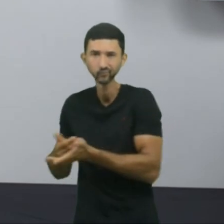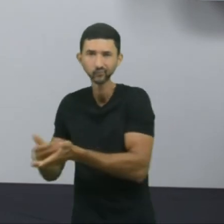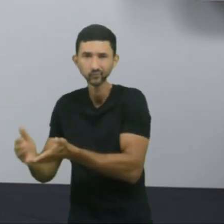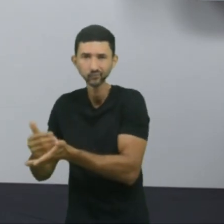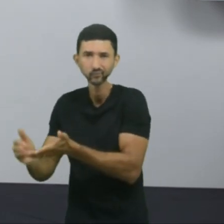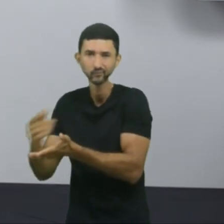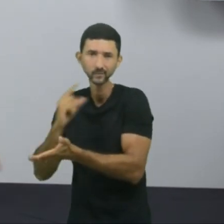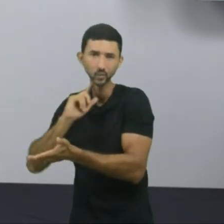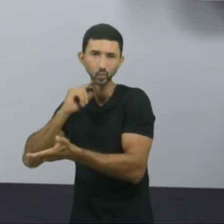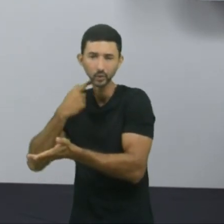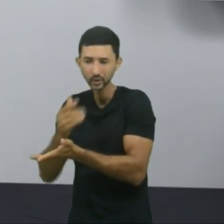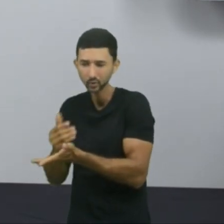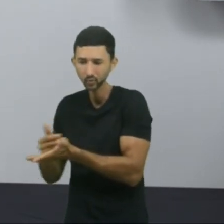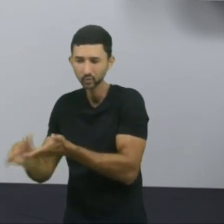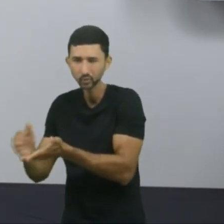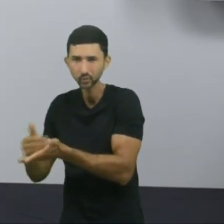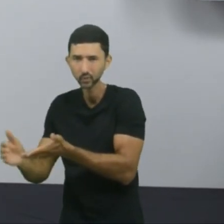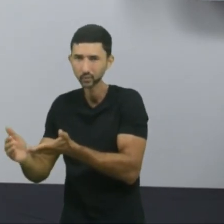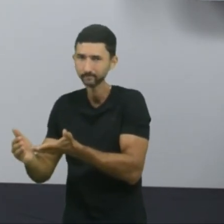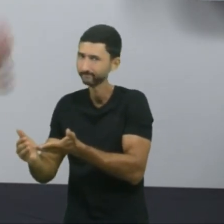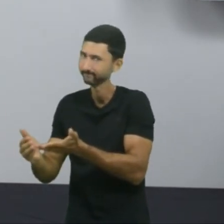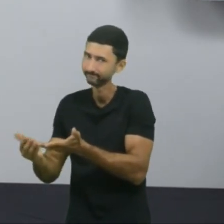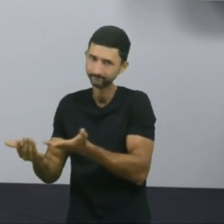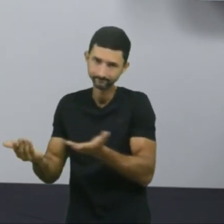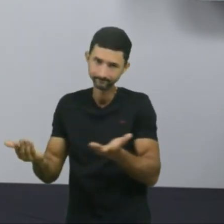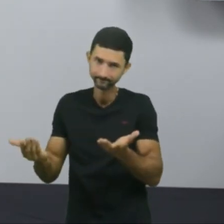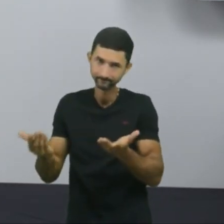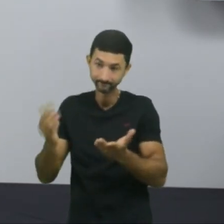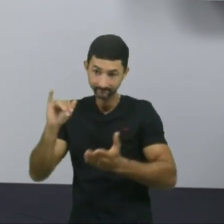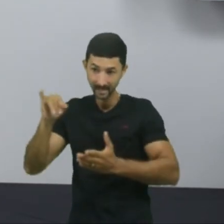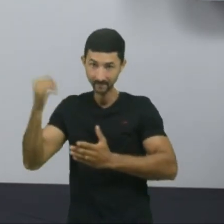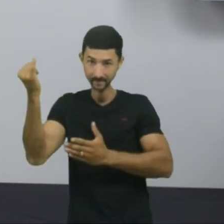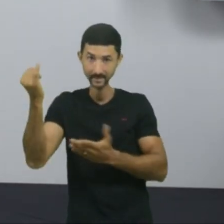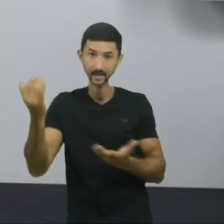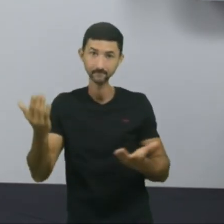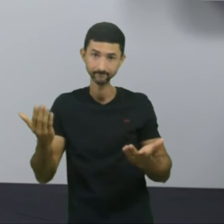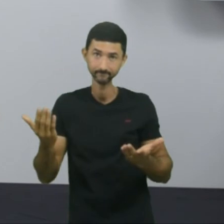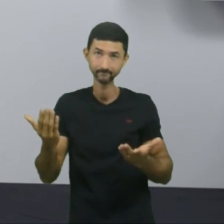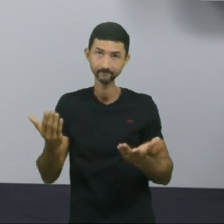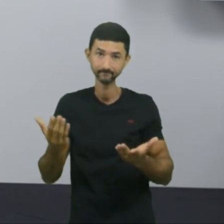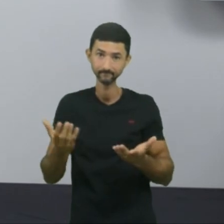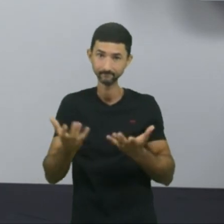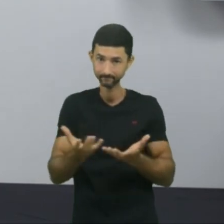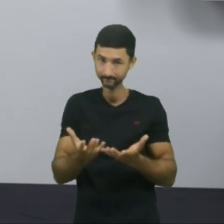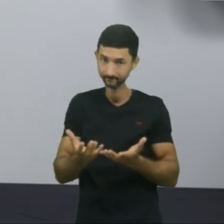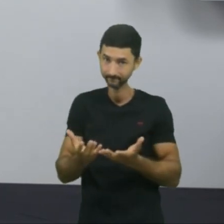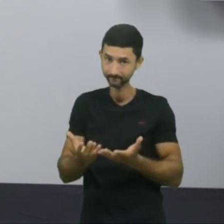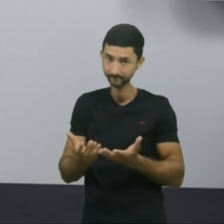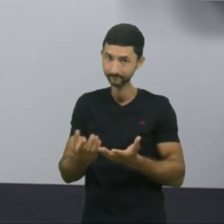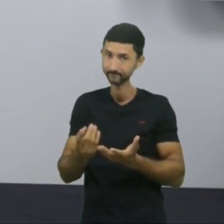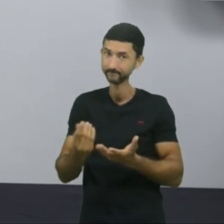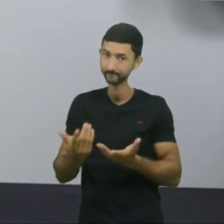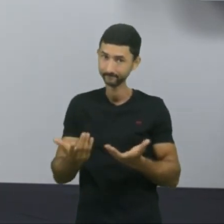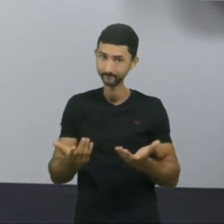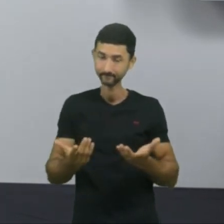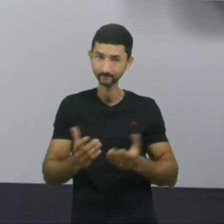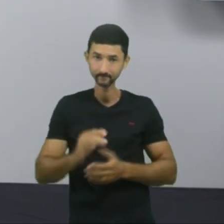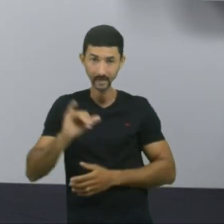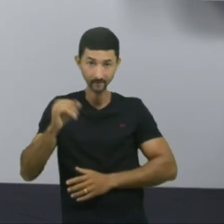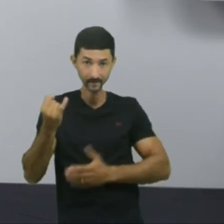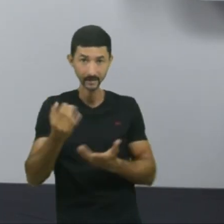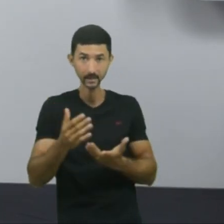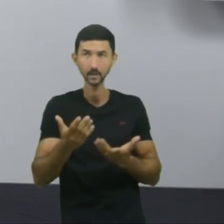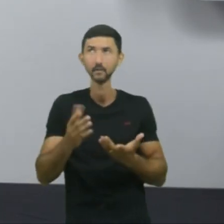aquela comida vai para o lixo, ela não vai ter mais serventia, mas aquilo ali representa dinheiro? Será que